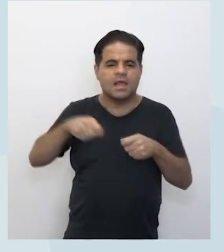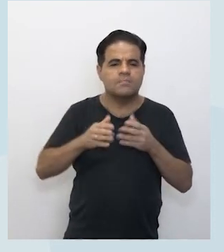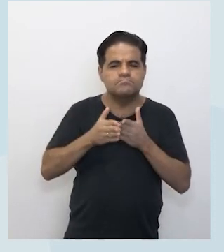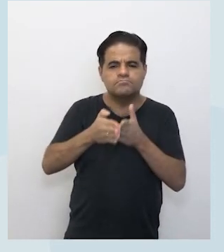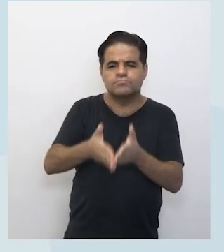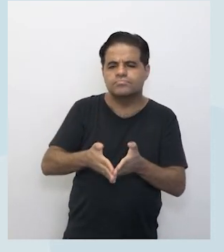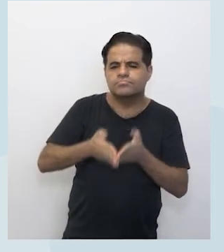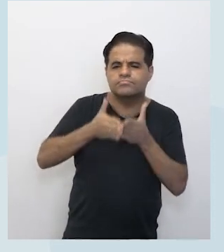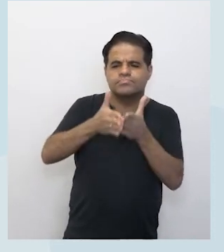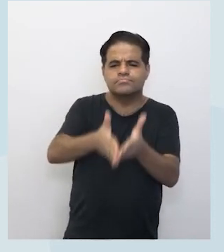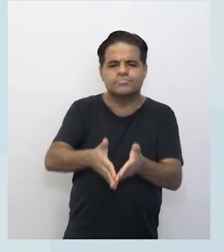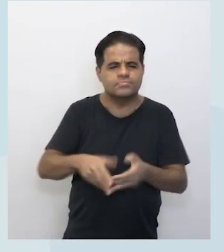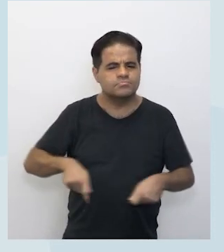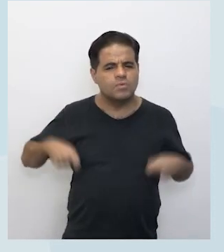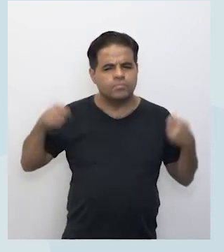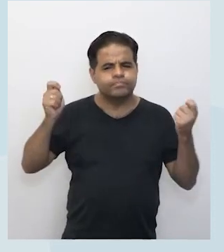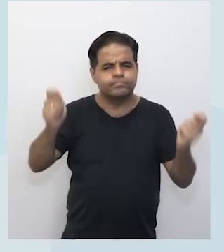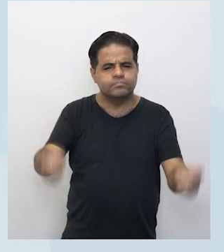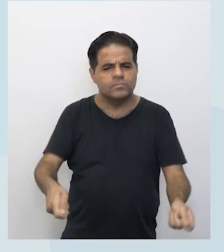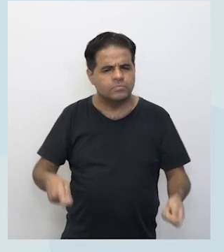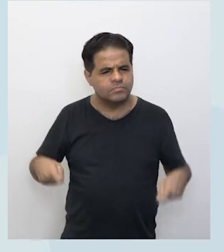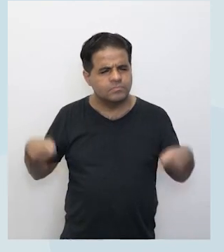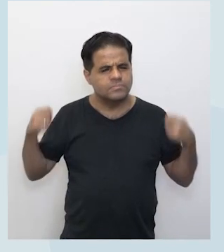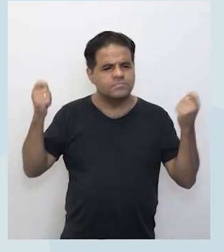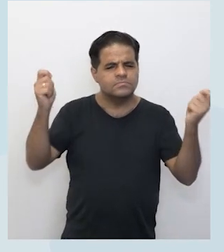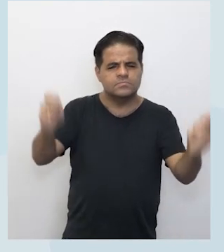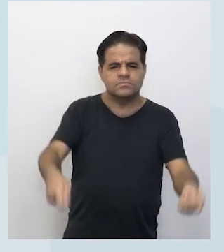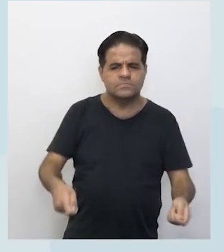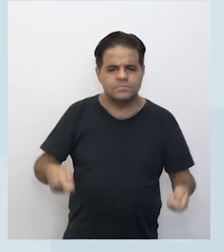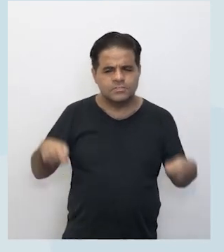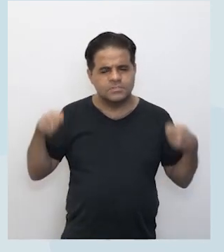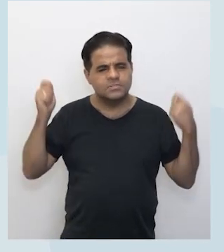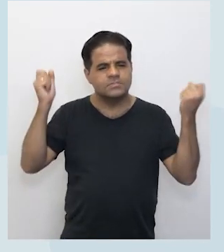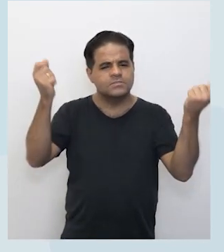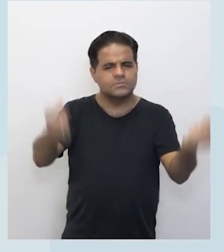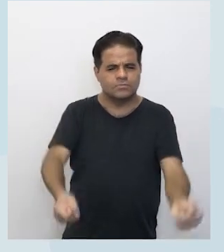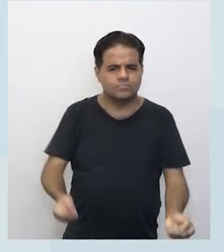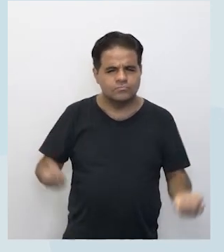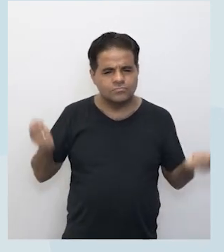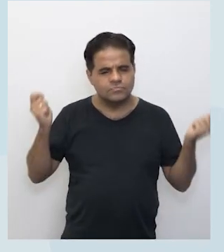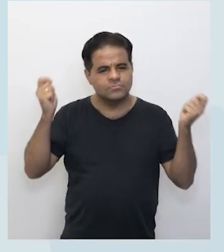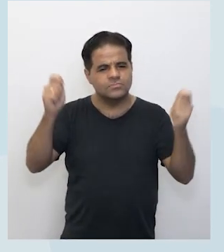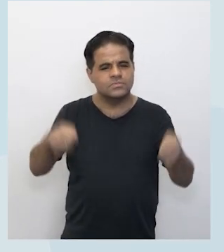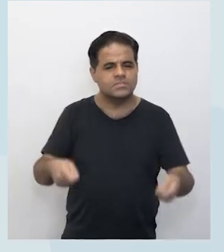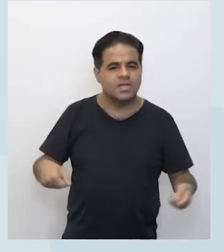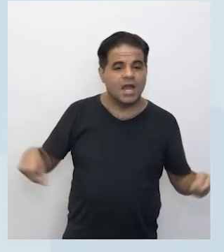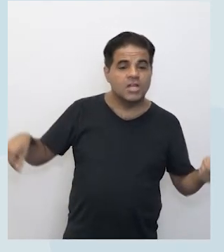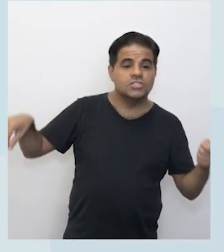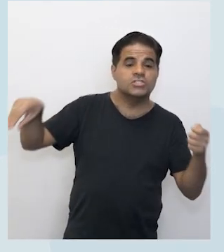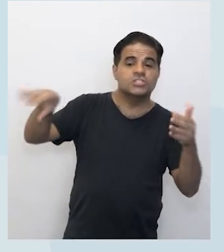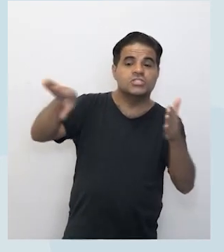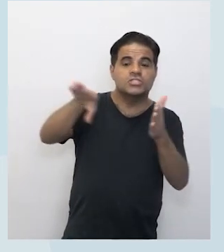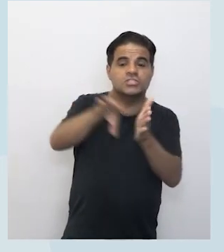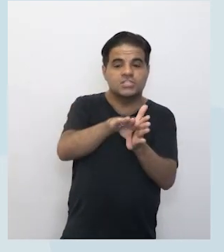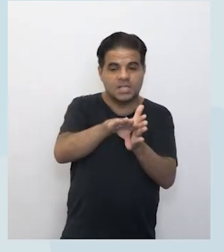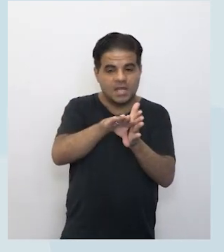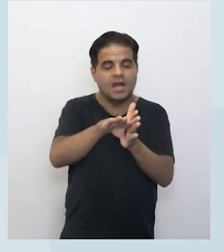barquinho e vir descendo. Margeando o continente. Isso. Como que a gente